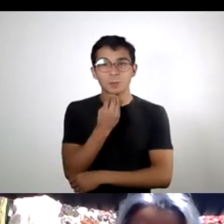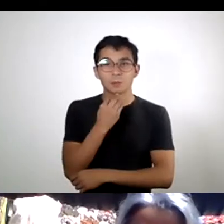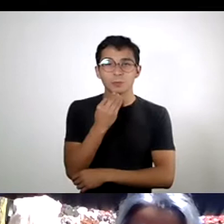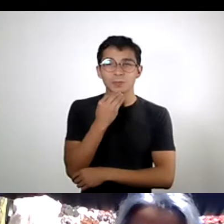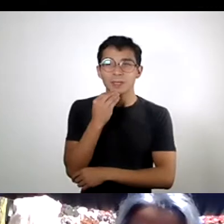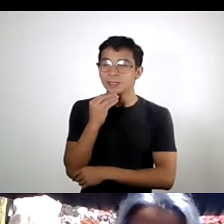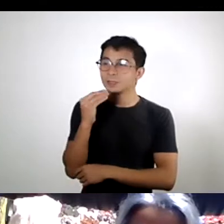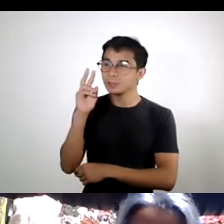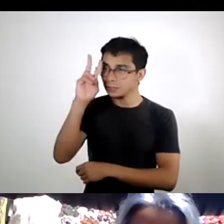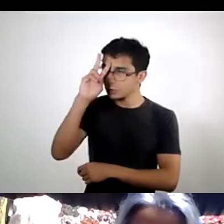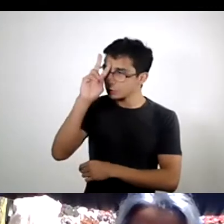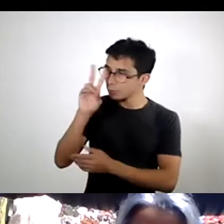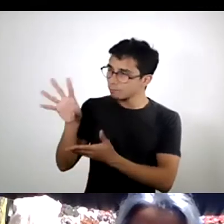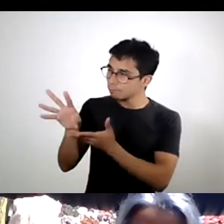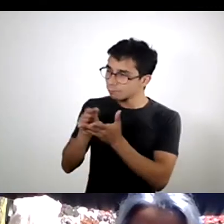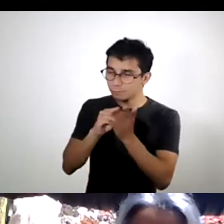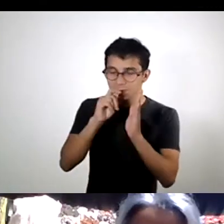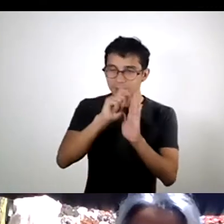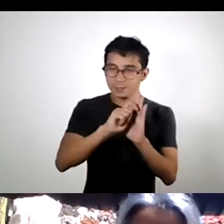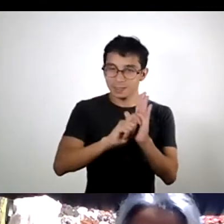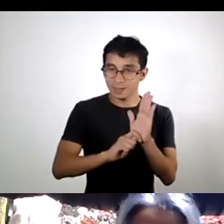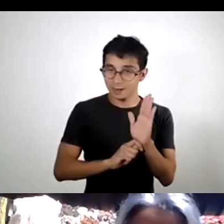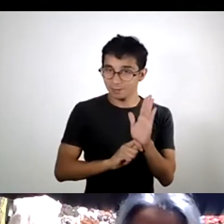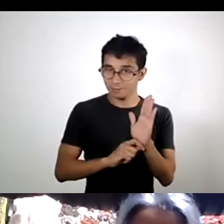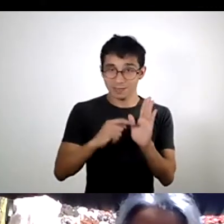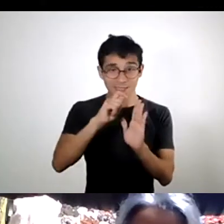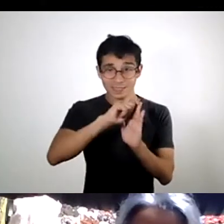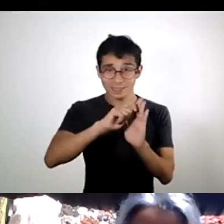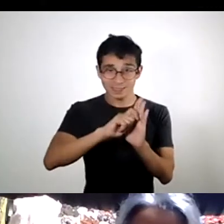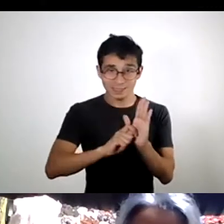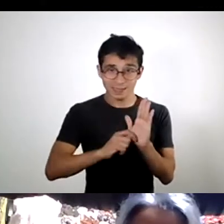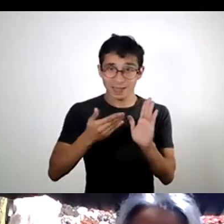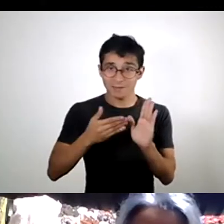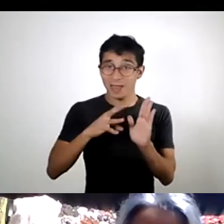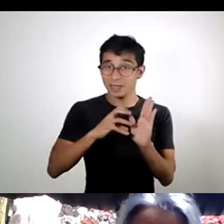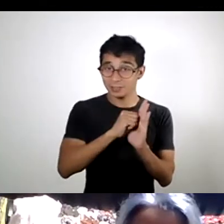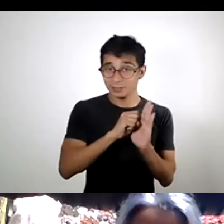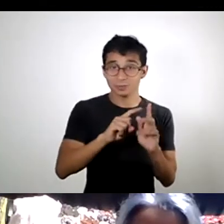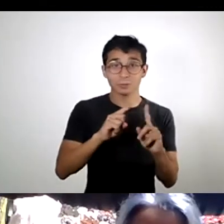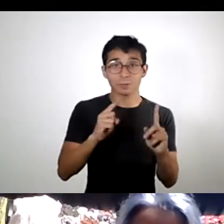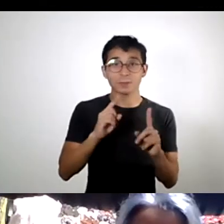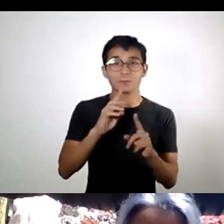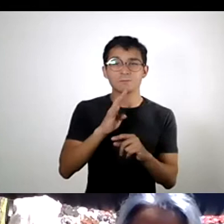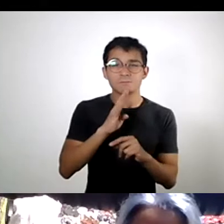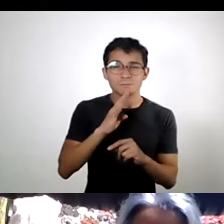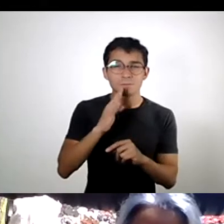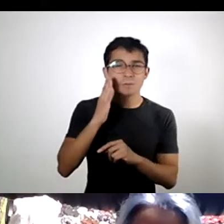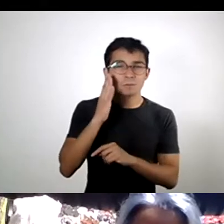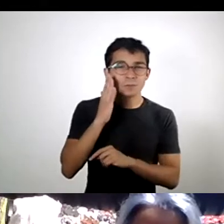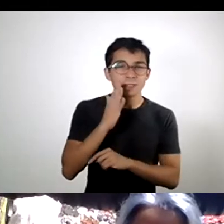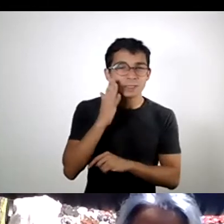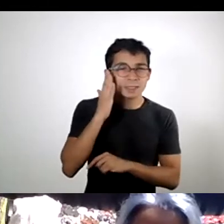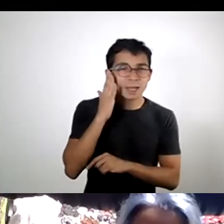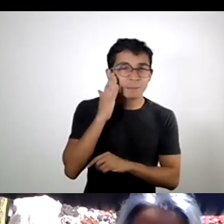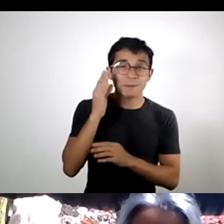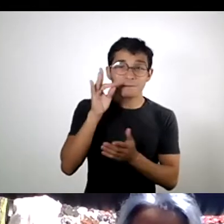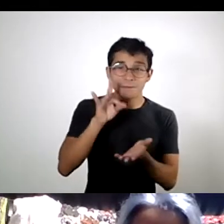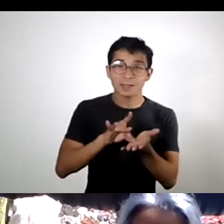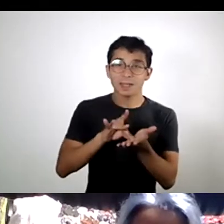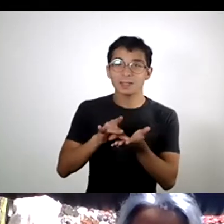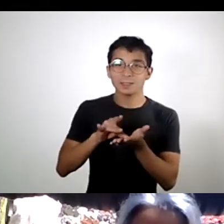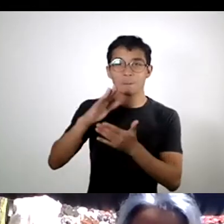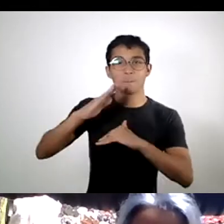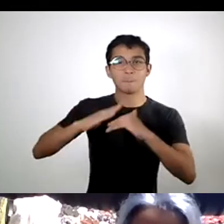escrita, ela só é uma escrita, mas o detentor do saber, ele tem que se